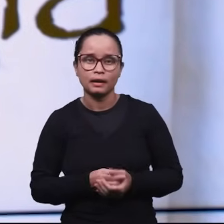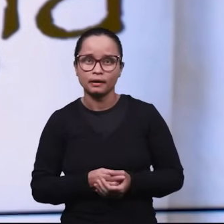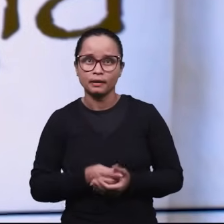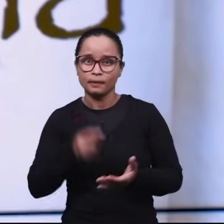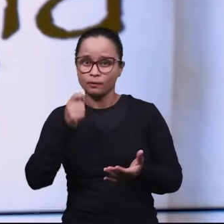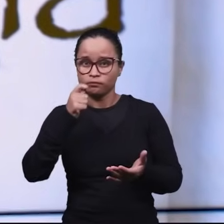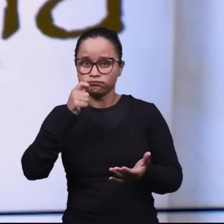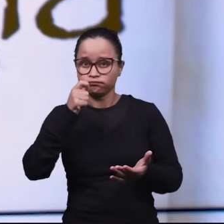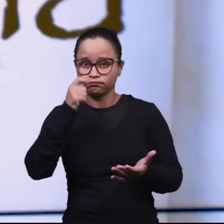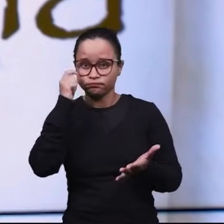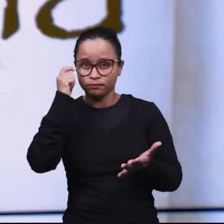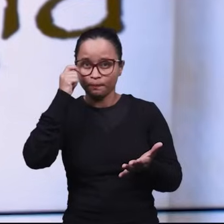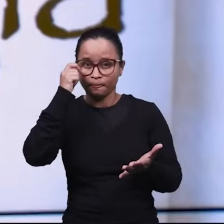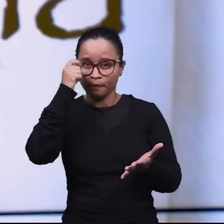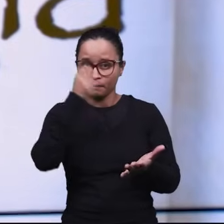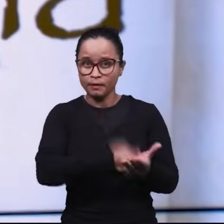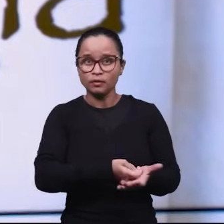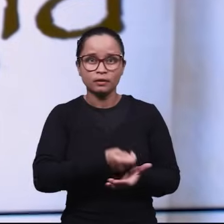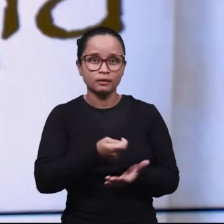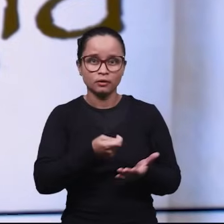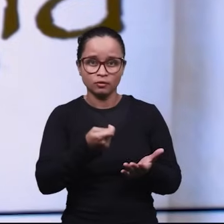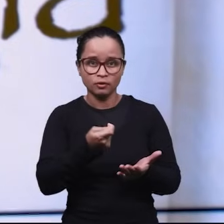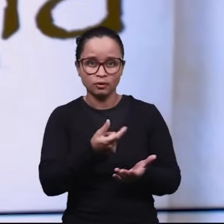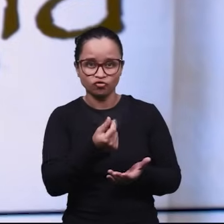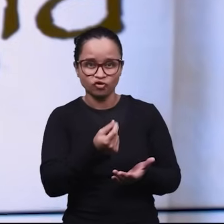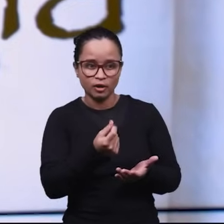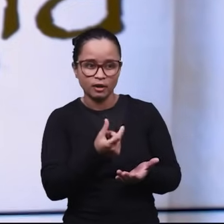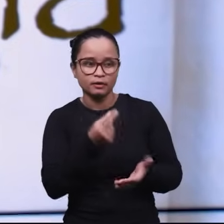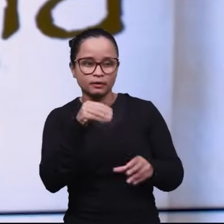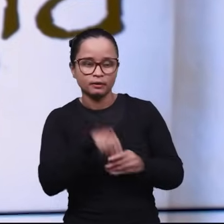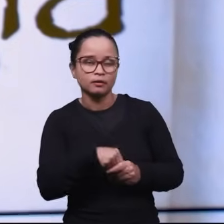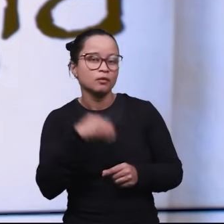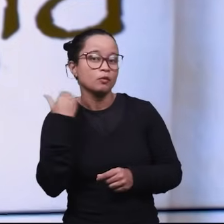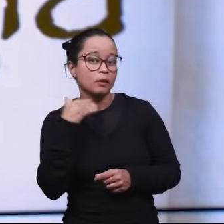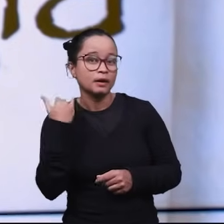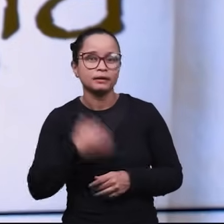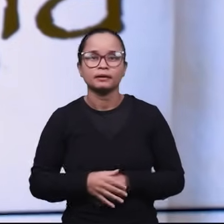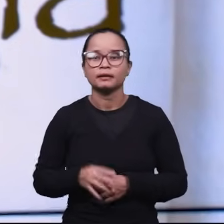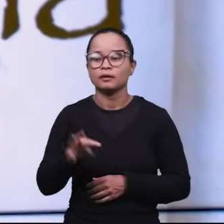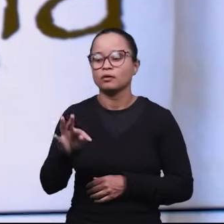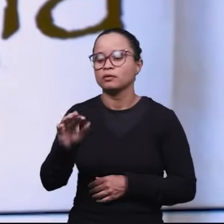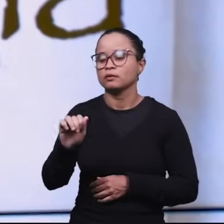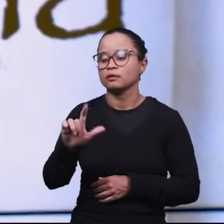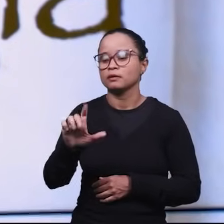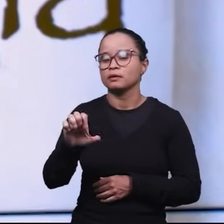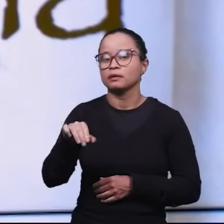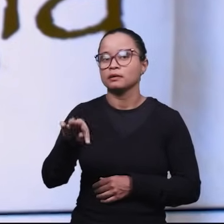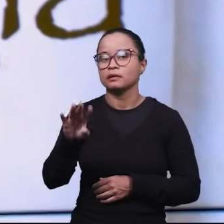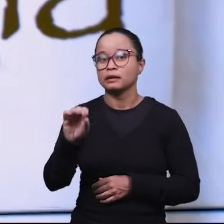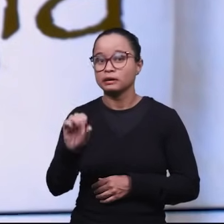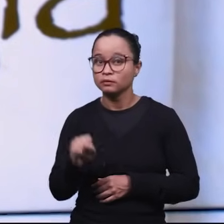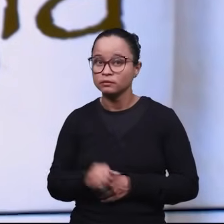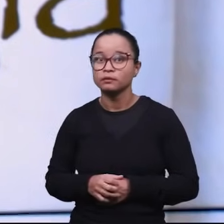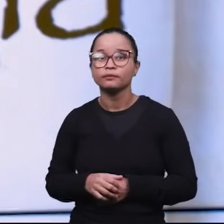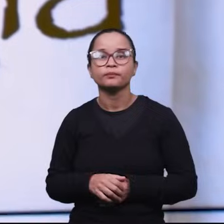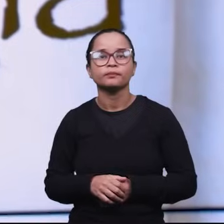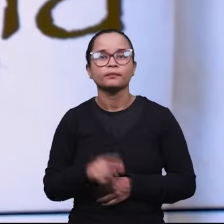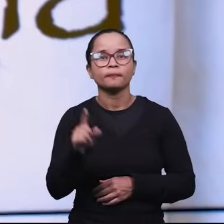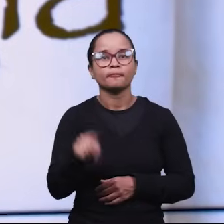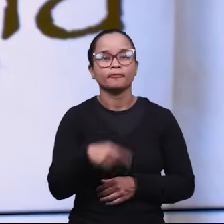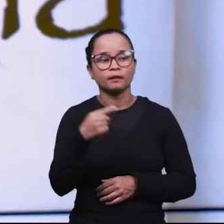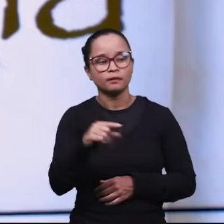dinheiro em um banco, lá na parábola dos talentos, e depois retirou